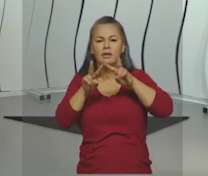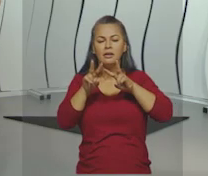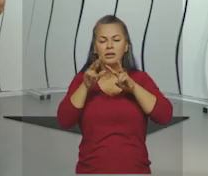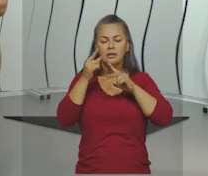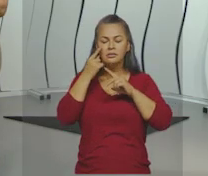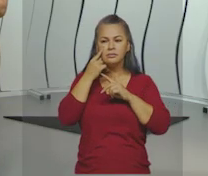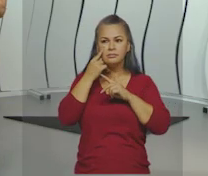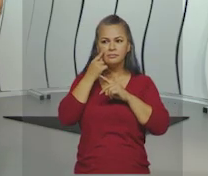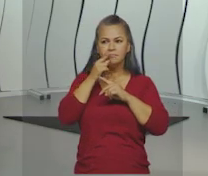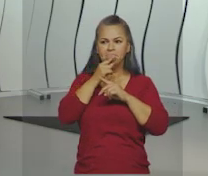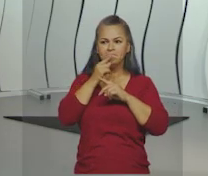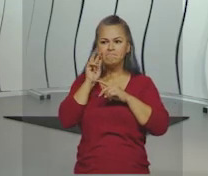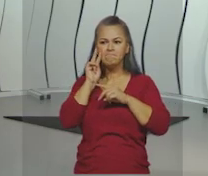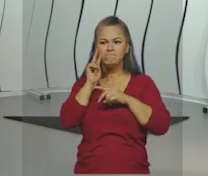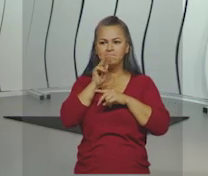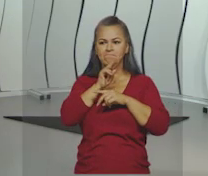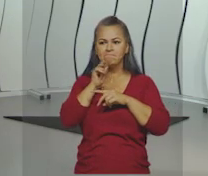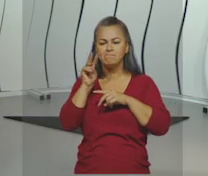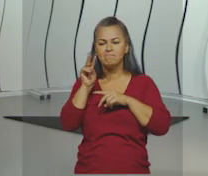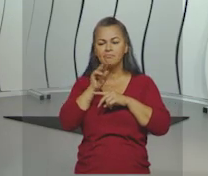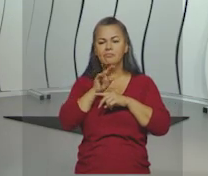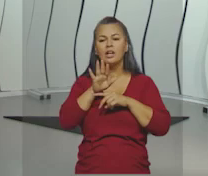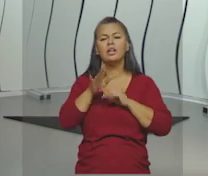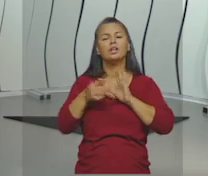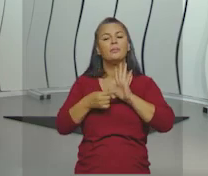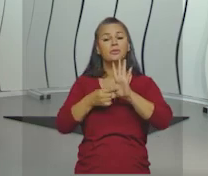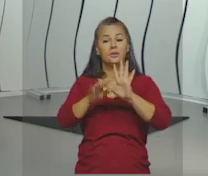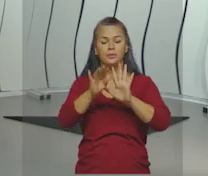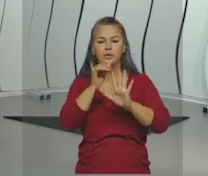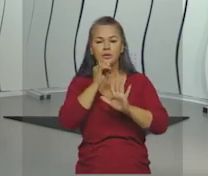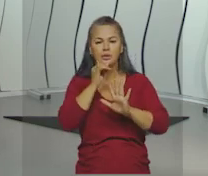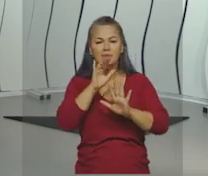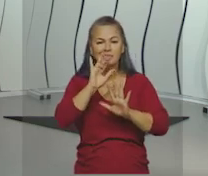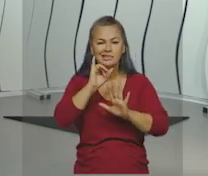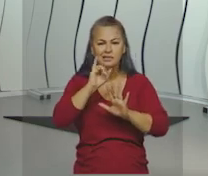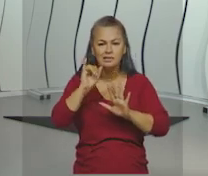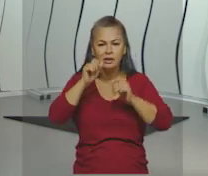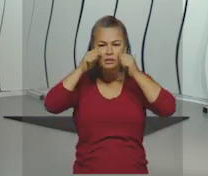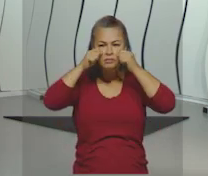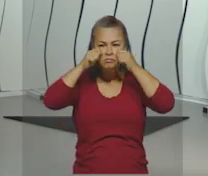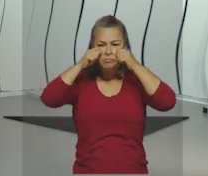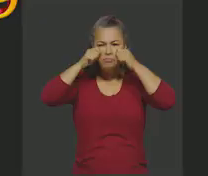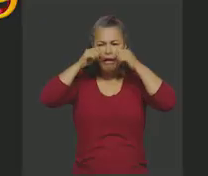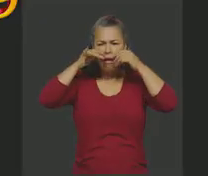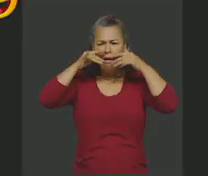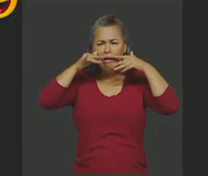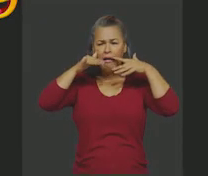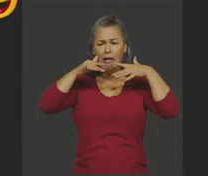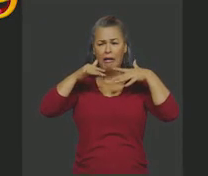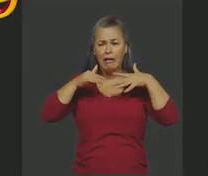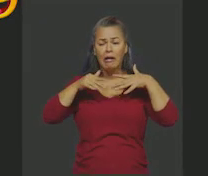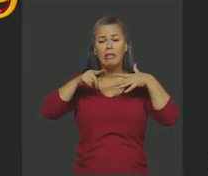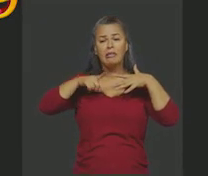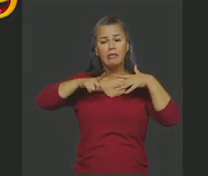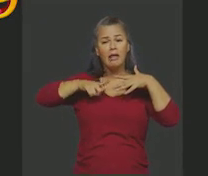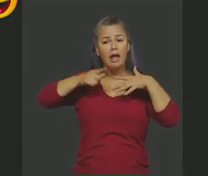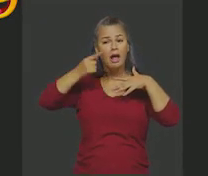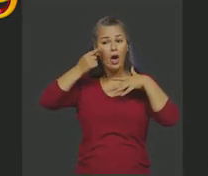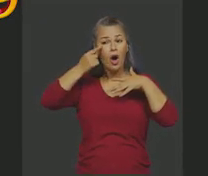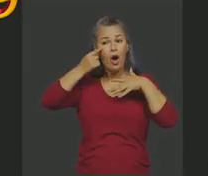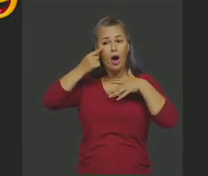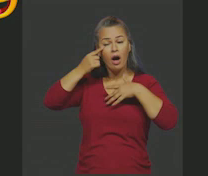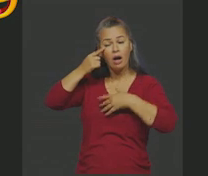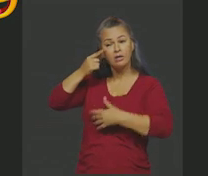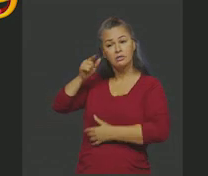ver, tá? Mostrando aqui, olha, que para a gente chorar, nós temos glândulas lacrimais, dutos lacrimais,